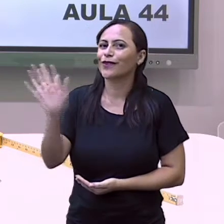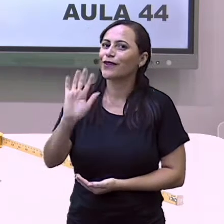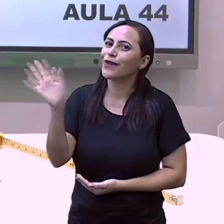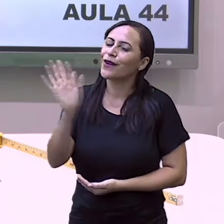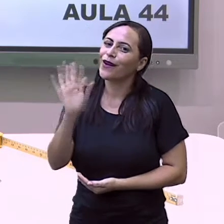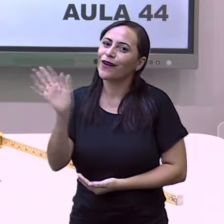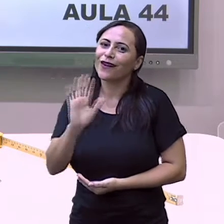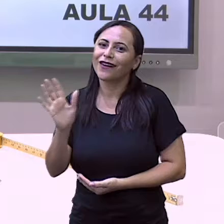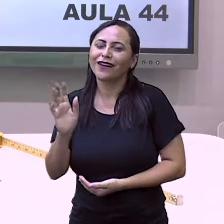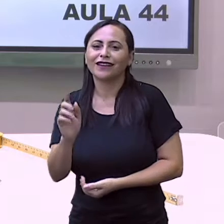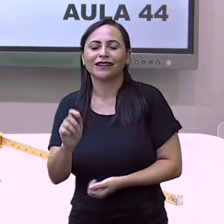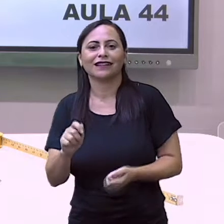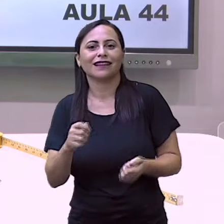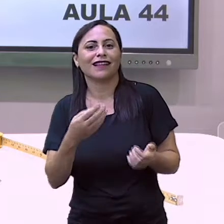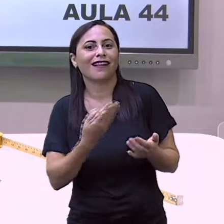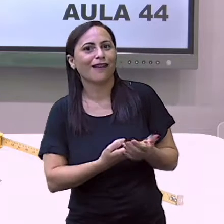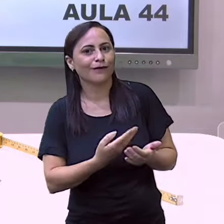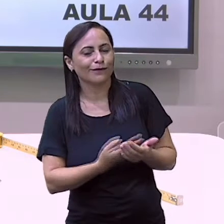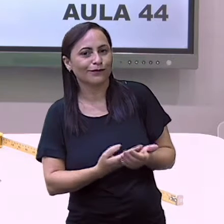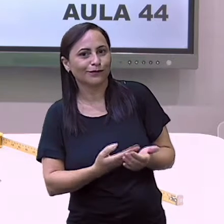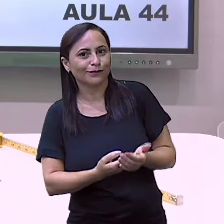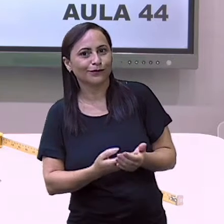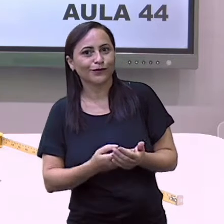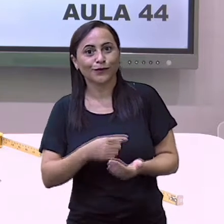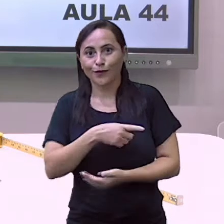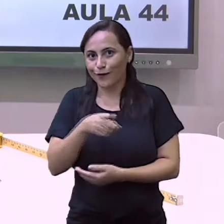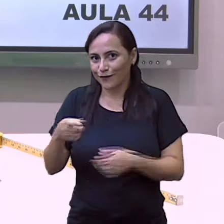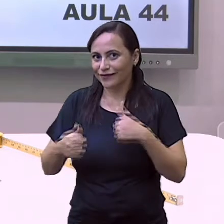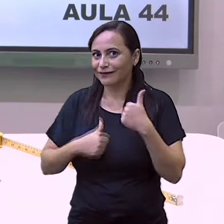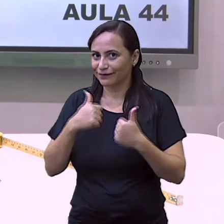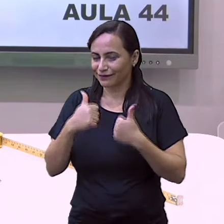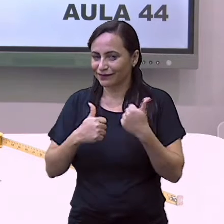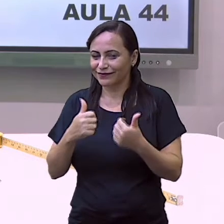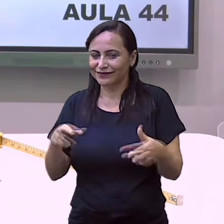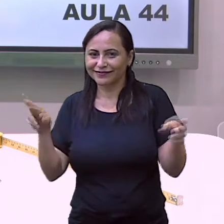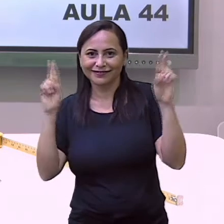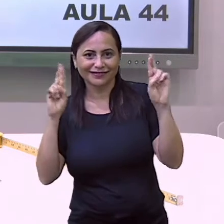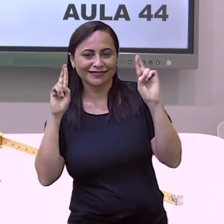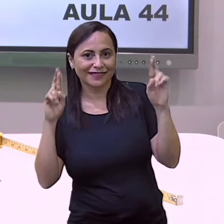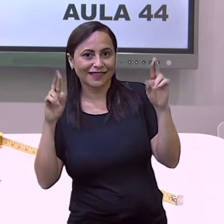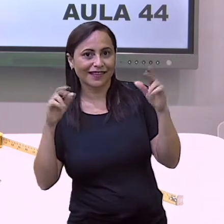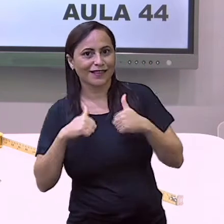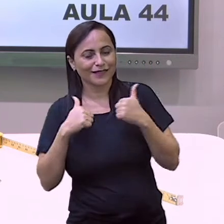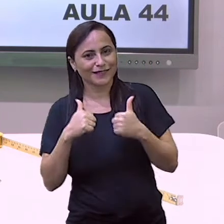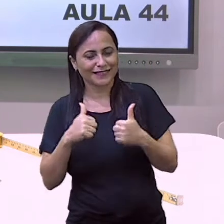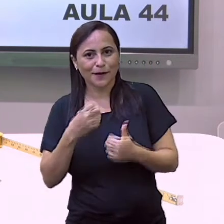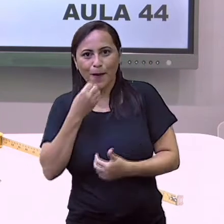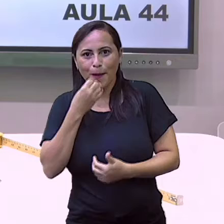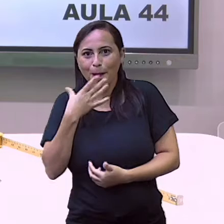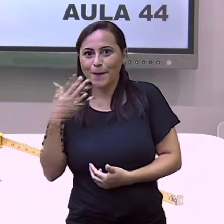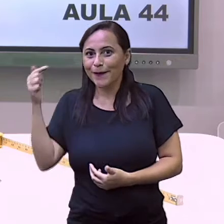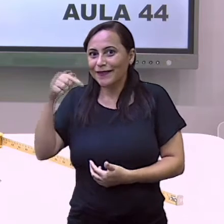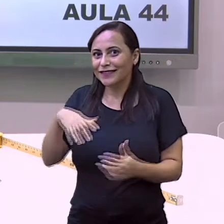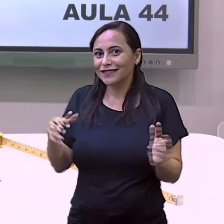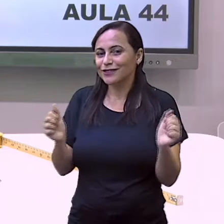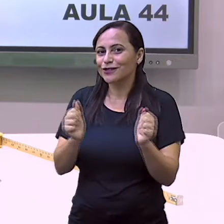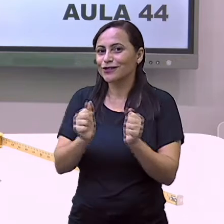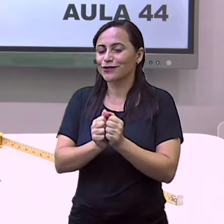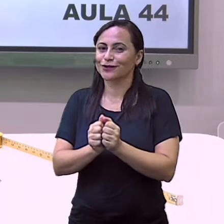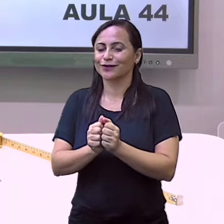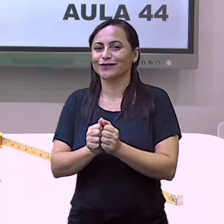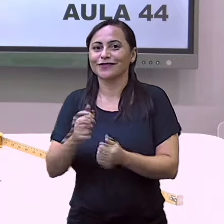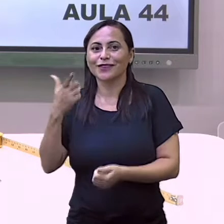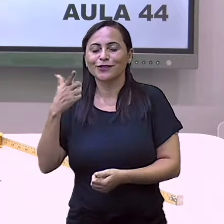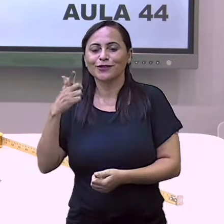Olá, queridos estudantes, tudo bem com vocês? Espero que esteja tudo bem e é um prazer estar com vocês por mais esse